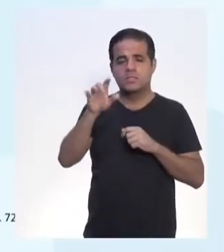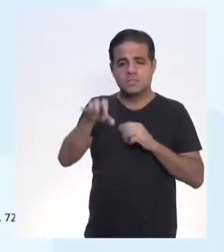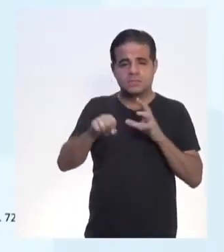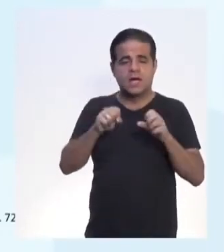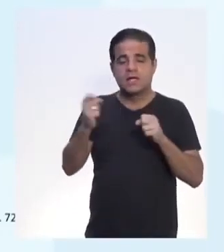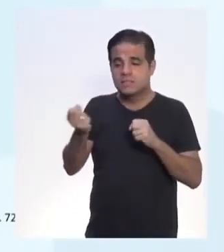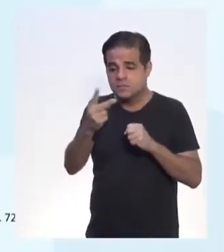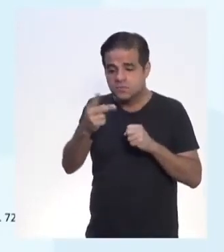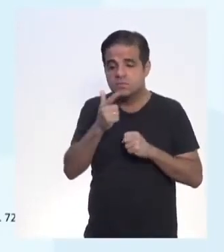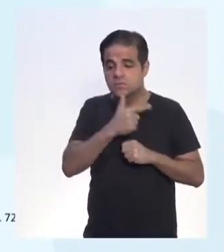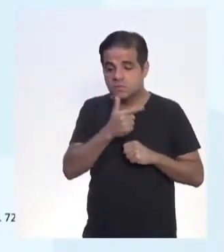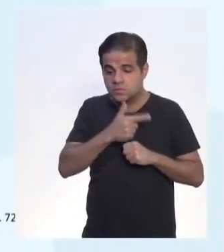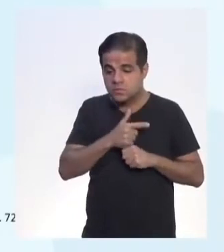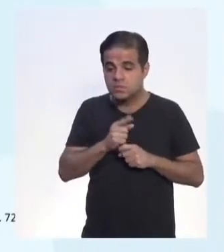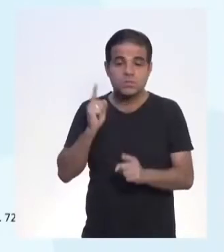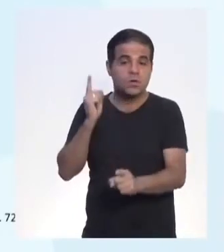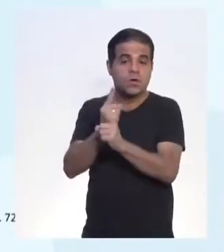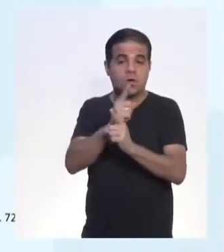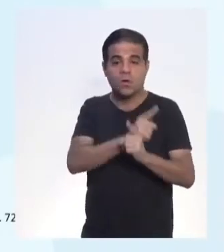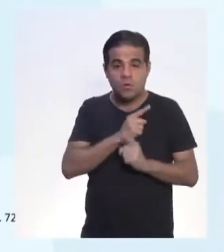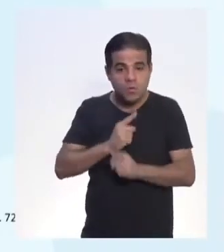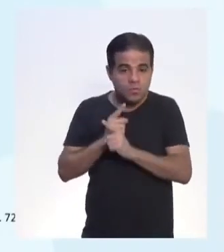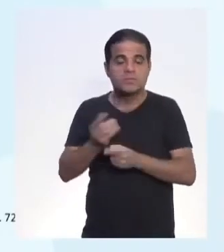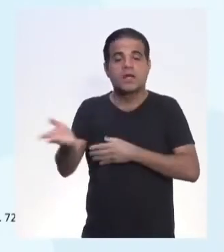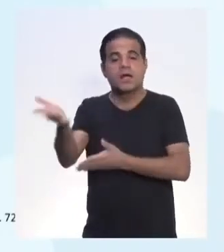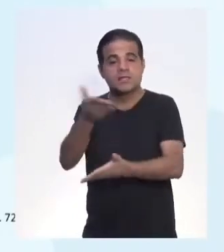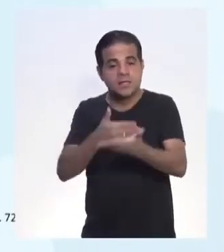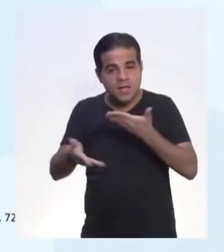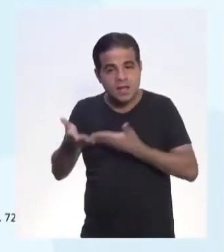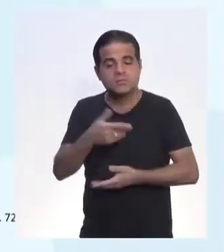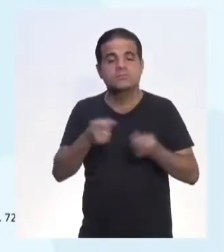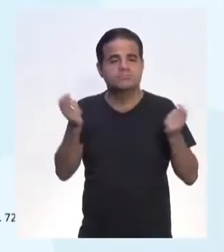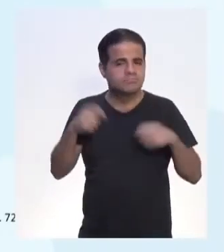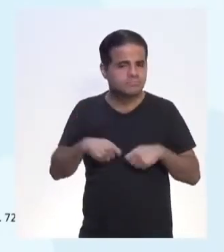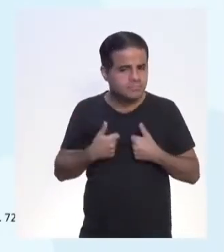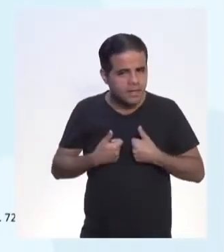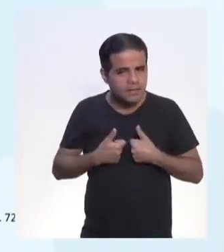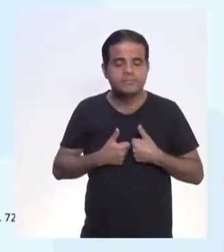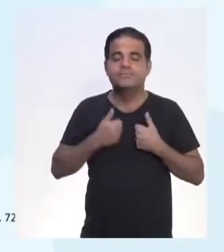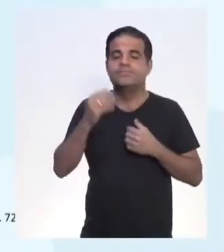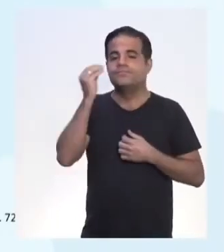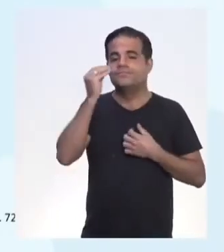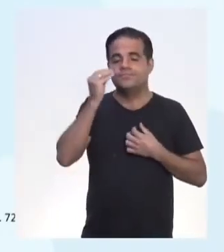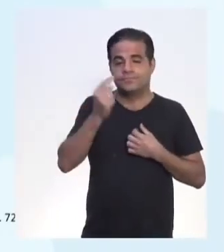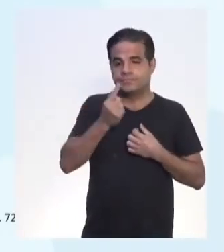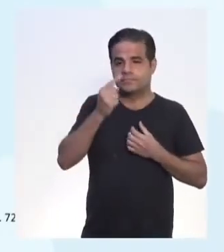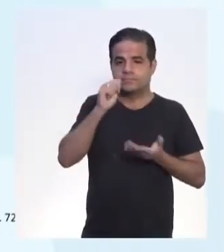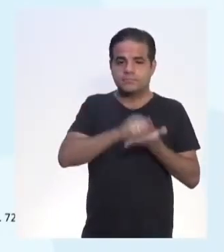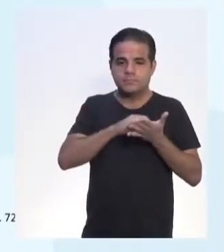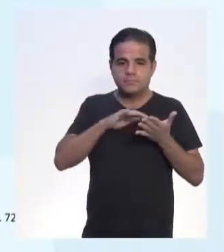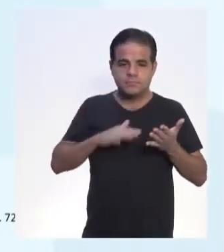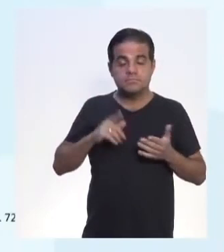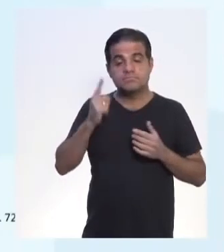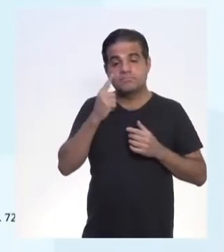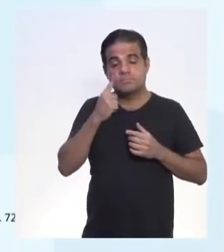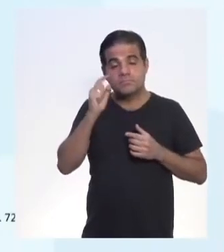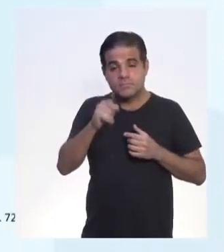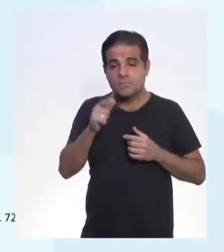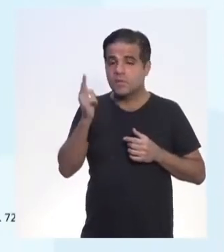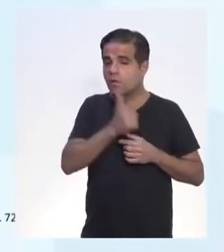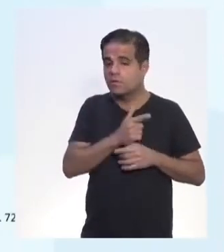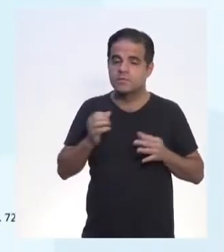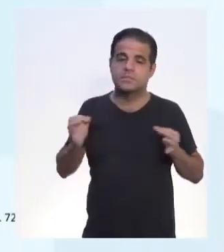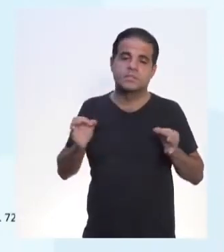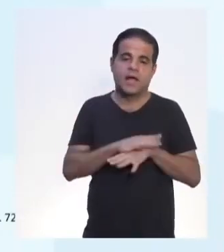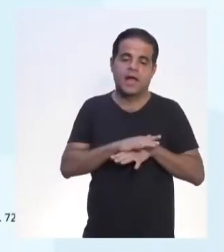valores, vocês conseguem encontrar essas relações aí. Beleza. Vamos tentar então essa primeira atividade para ver se a gente consegue